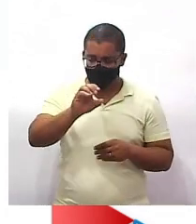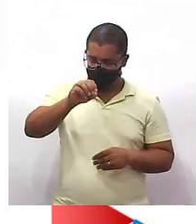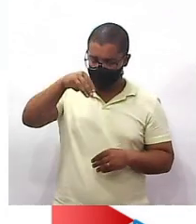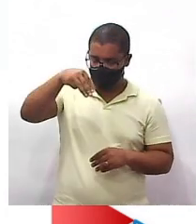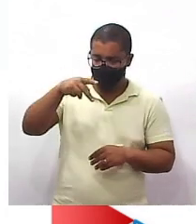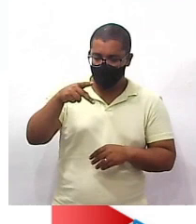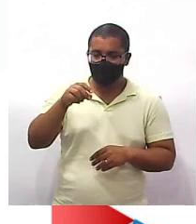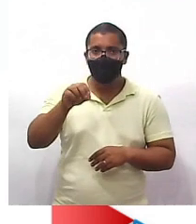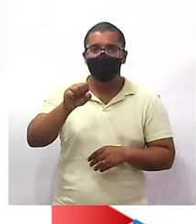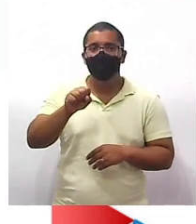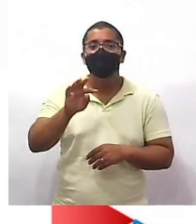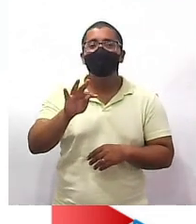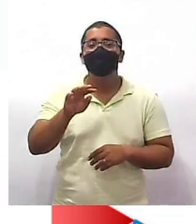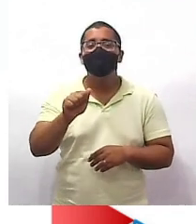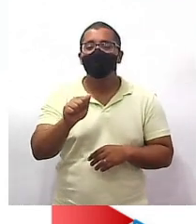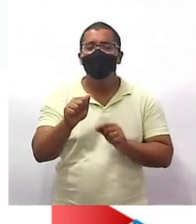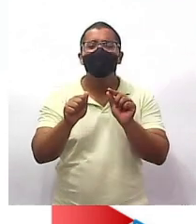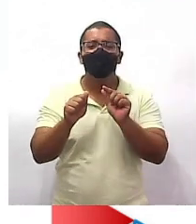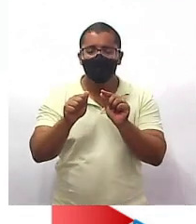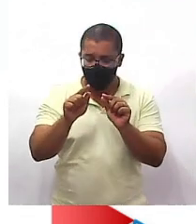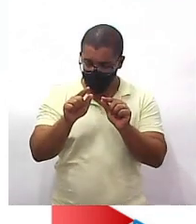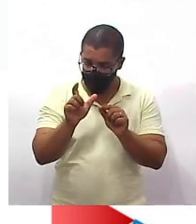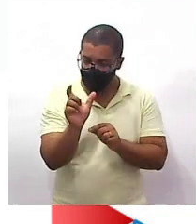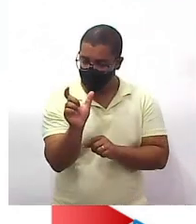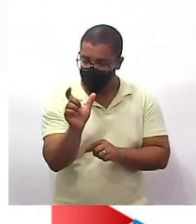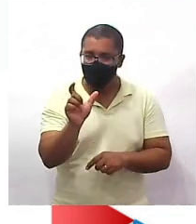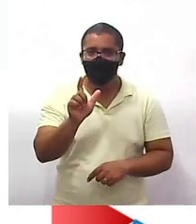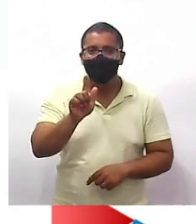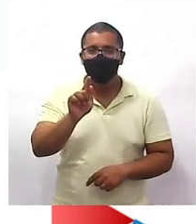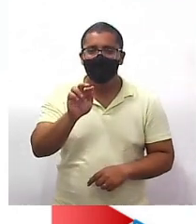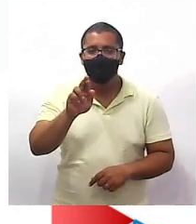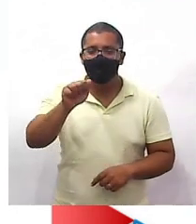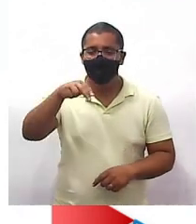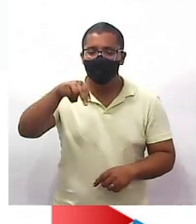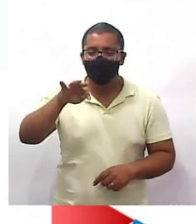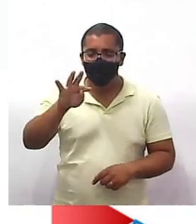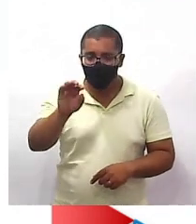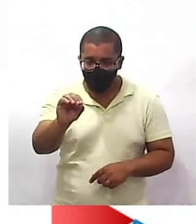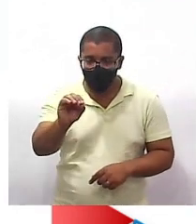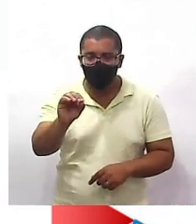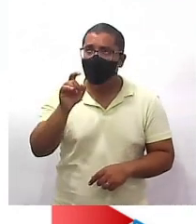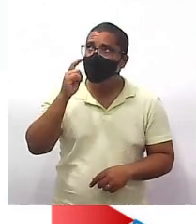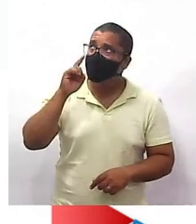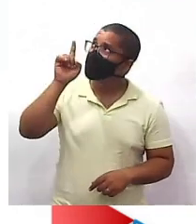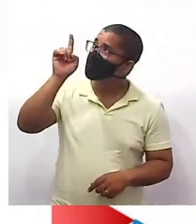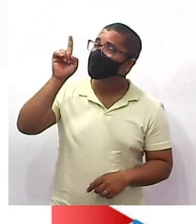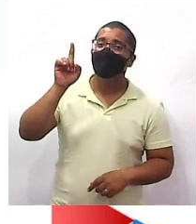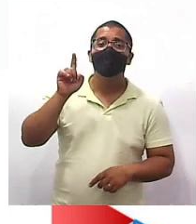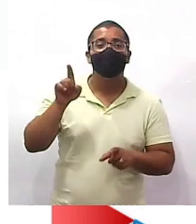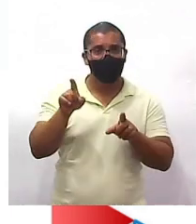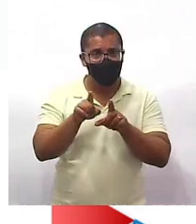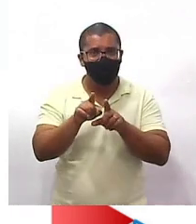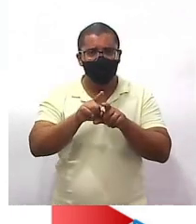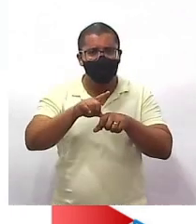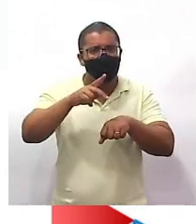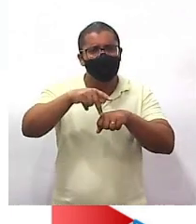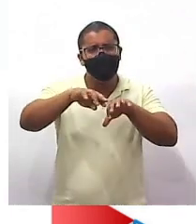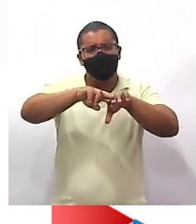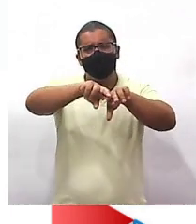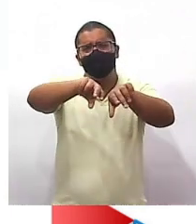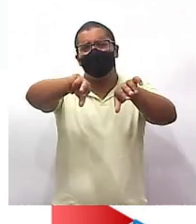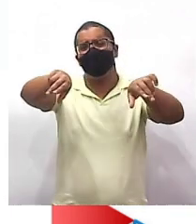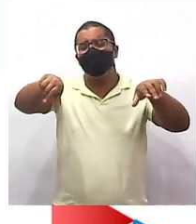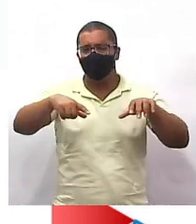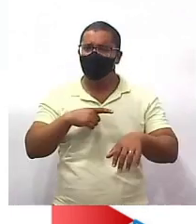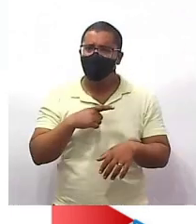o granito, no caso, os minerais, que por sua vez são elementos naturais, e a grande maioria deles vai